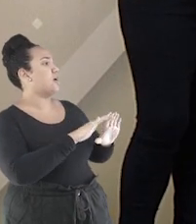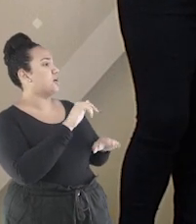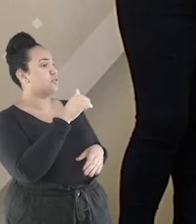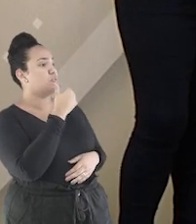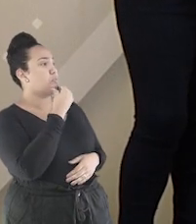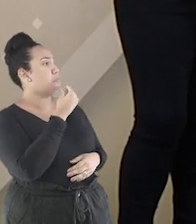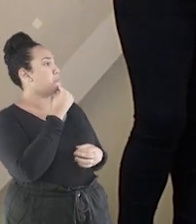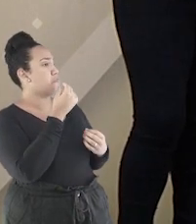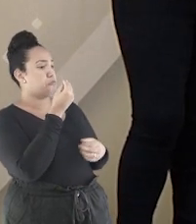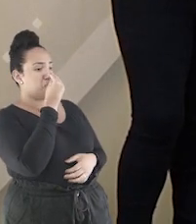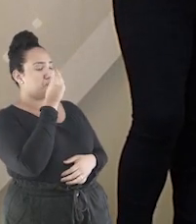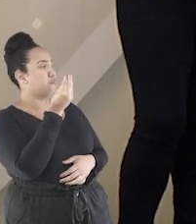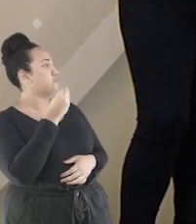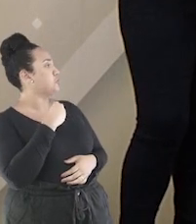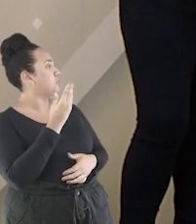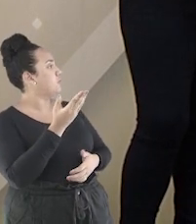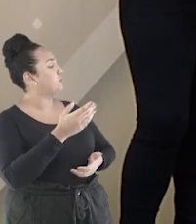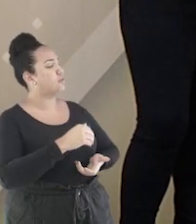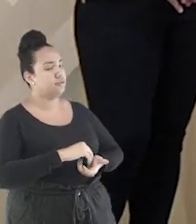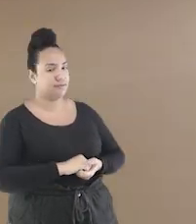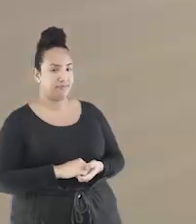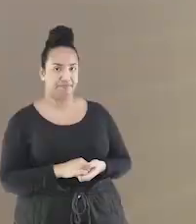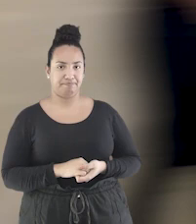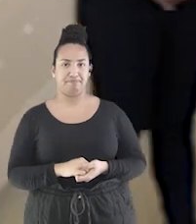deixou a ver navios.